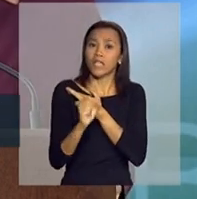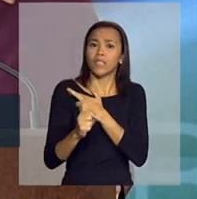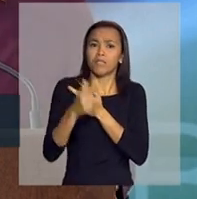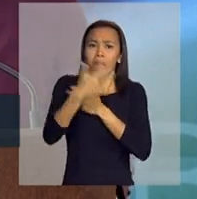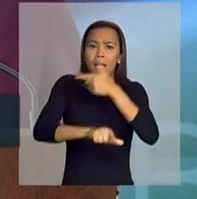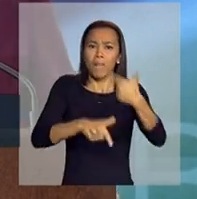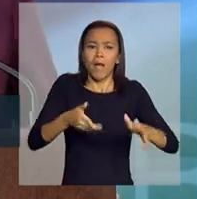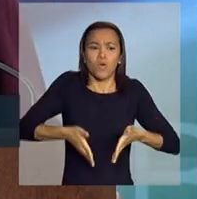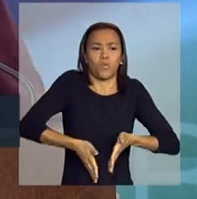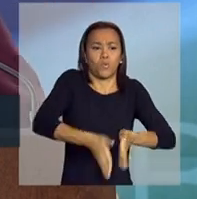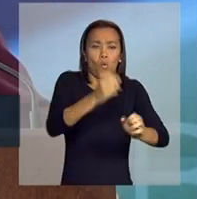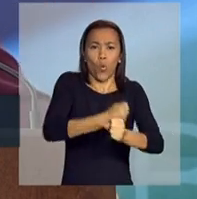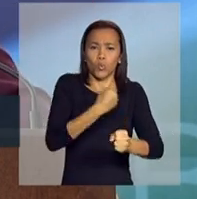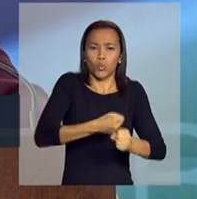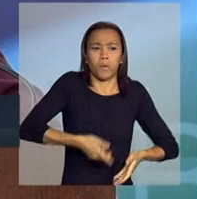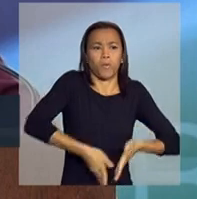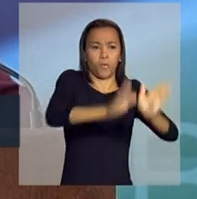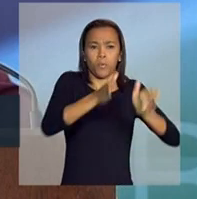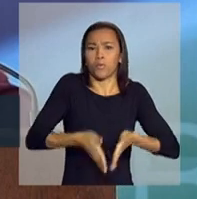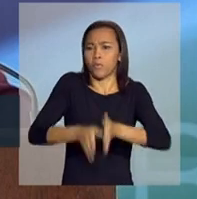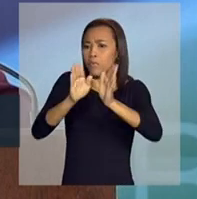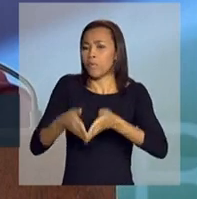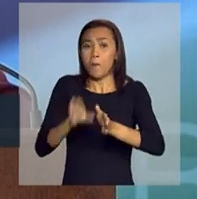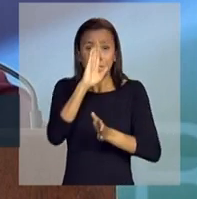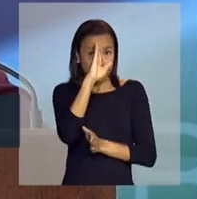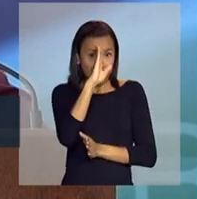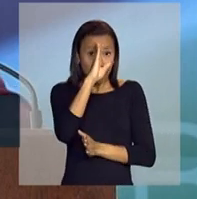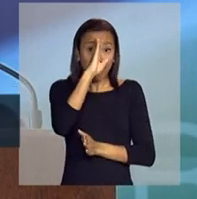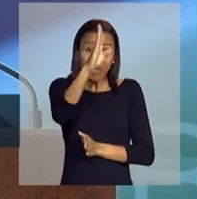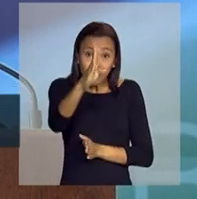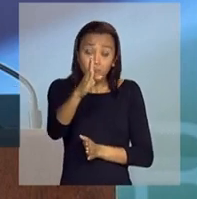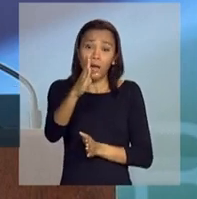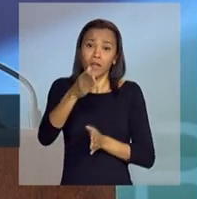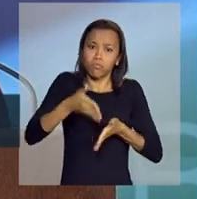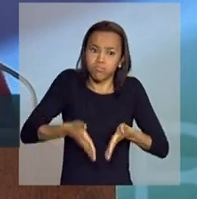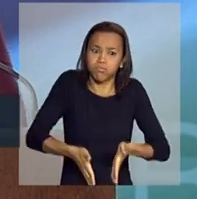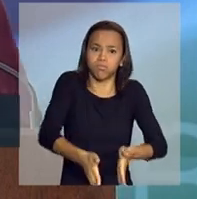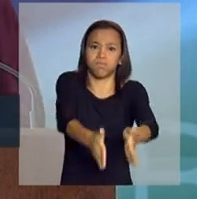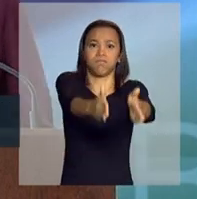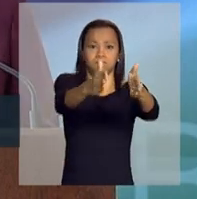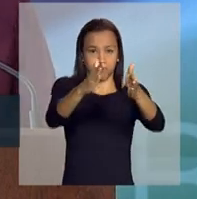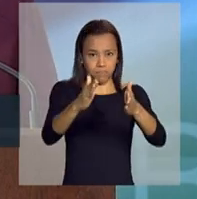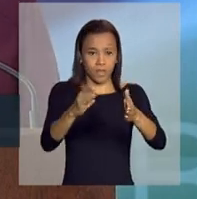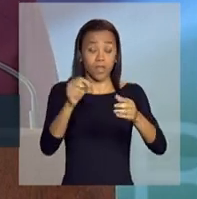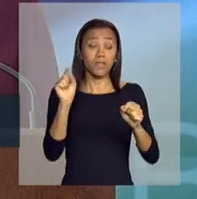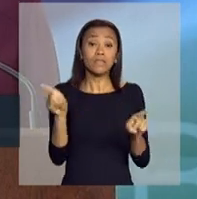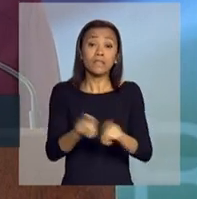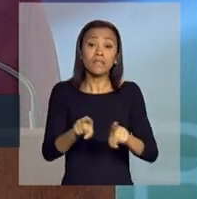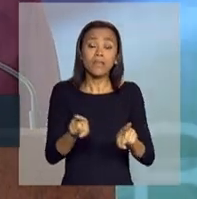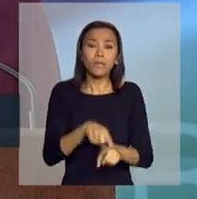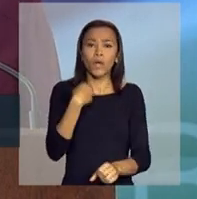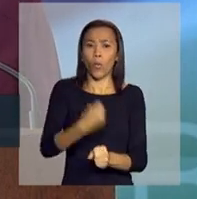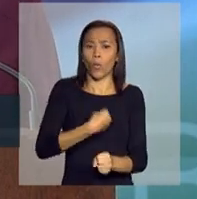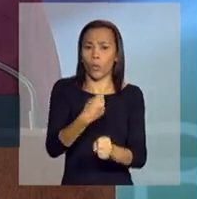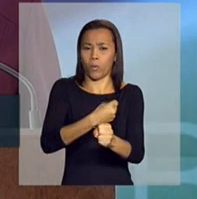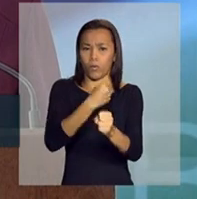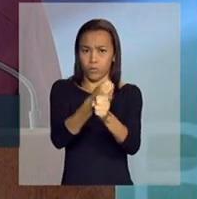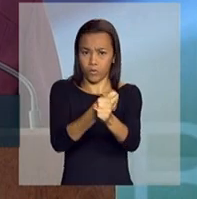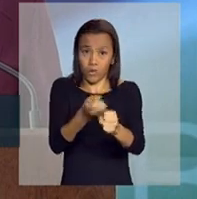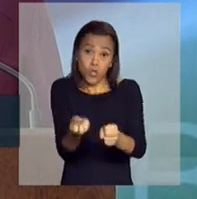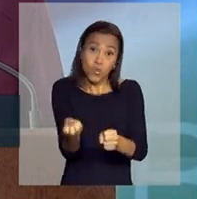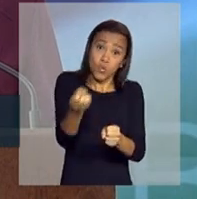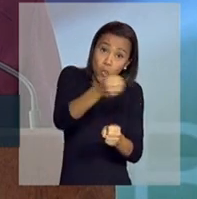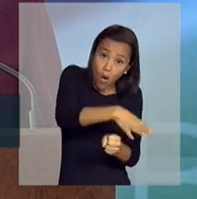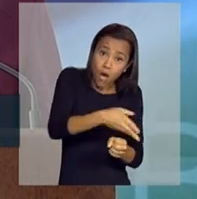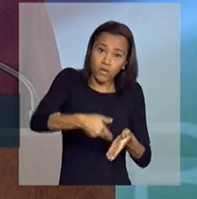nossas estradas, principalmente as principais vias, e construir novas